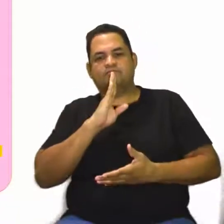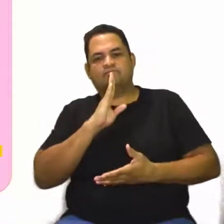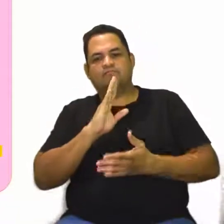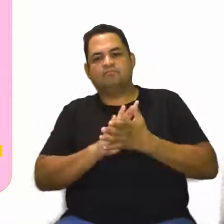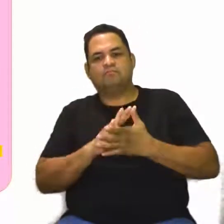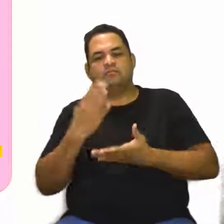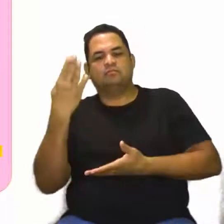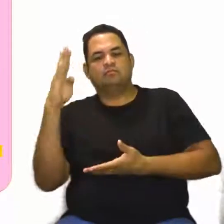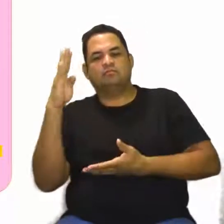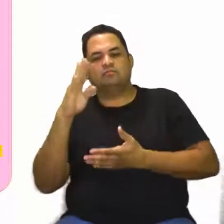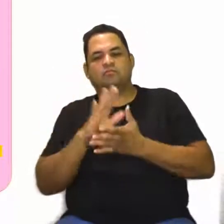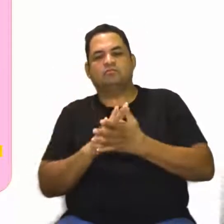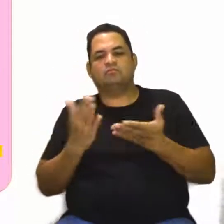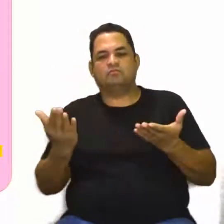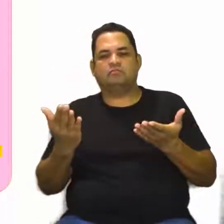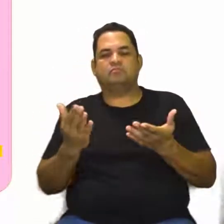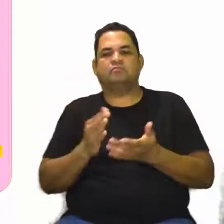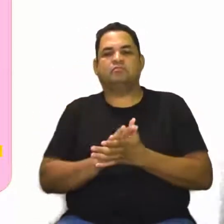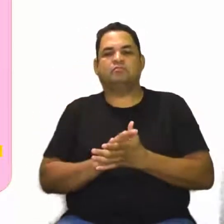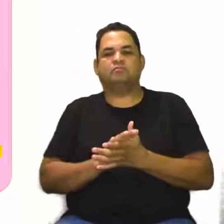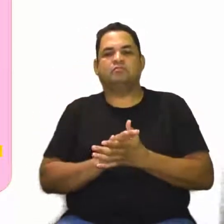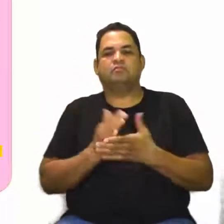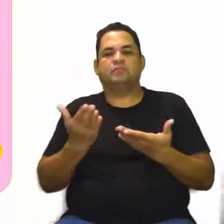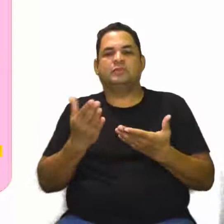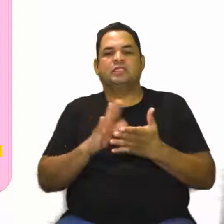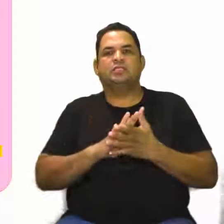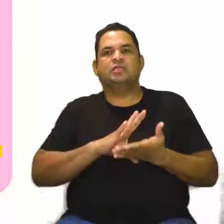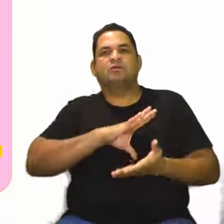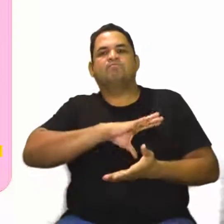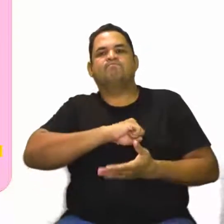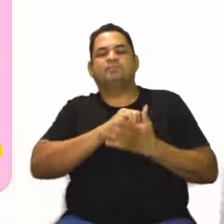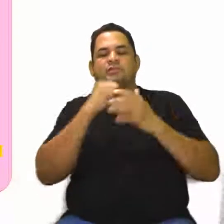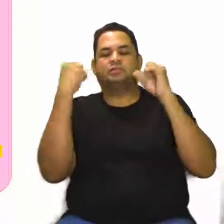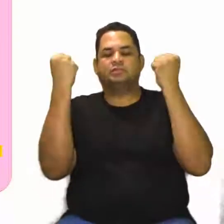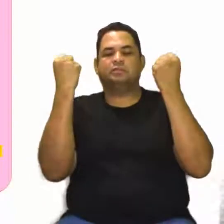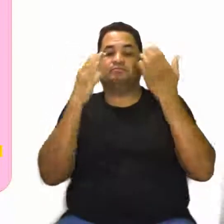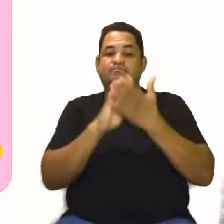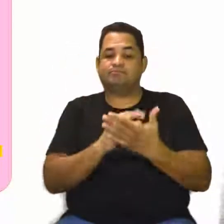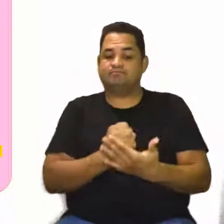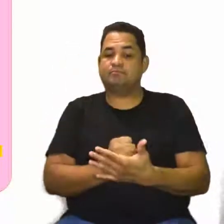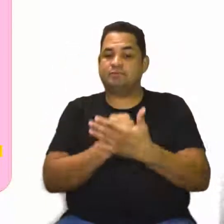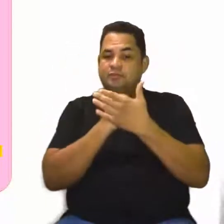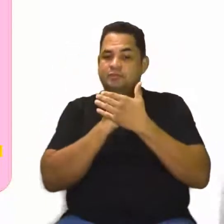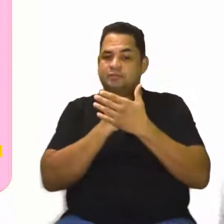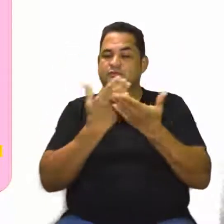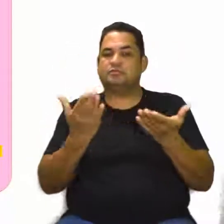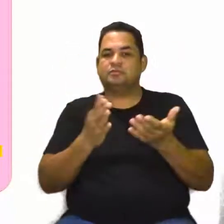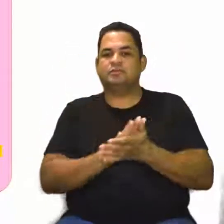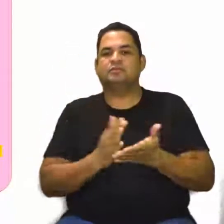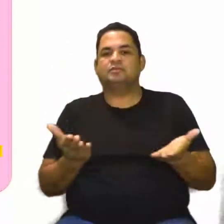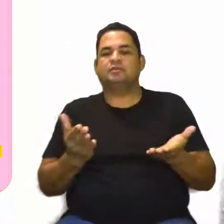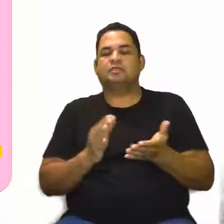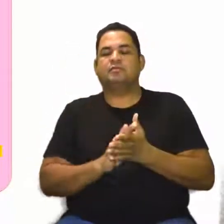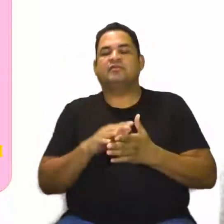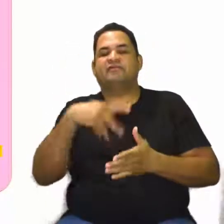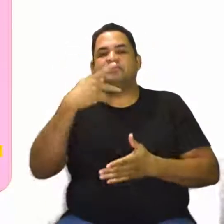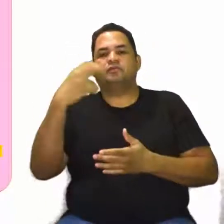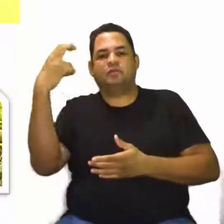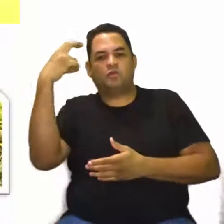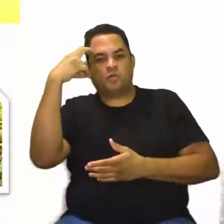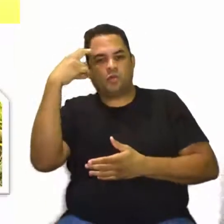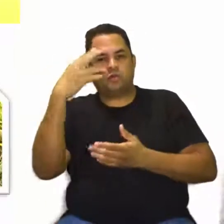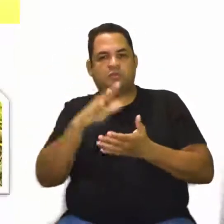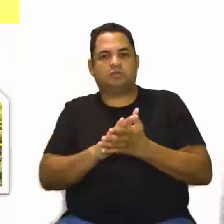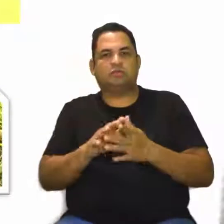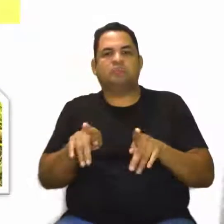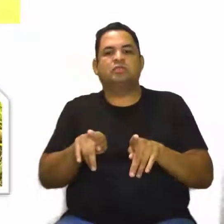conhecimento biológico que essa tão amada educação física nos traz. Falamos sobre a cultura e não